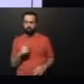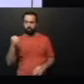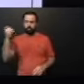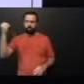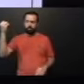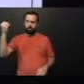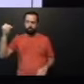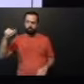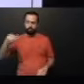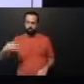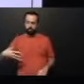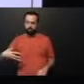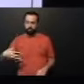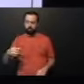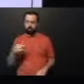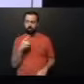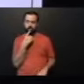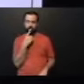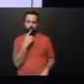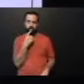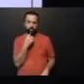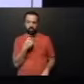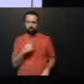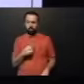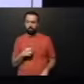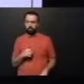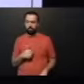Explicação, som de S.